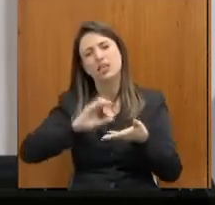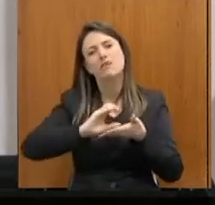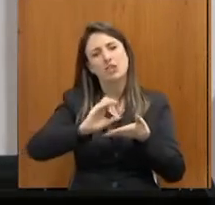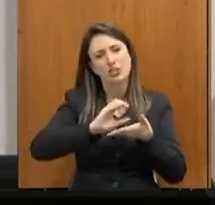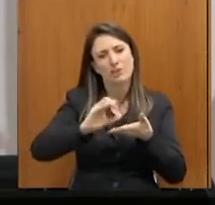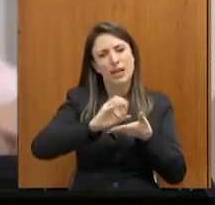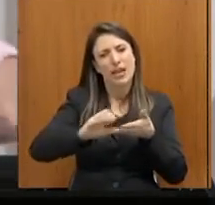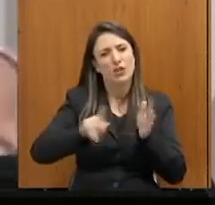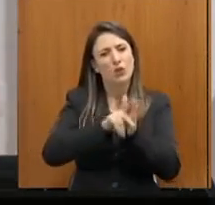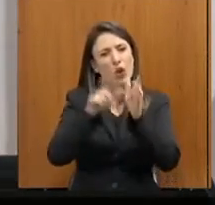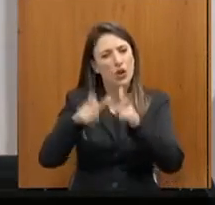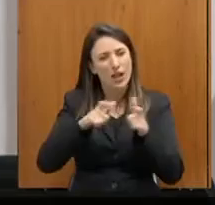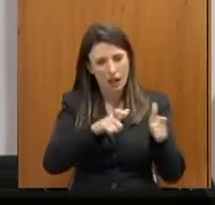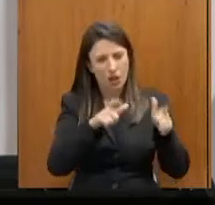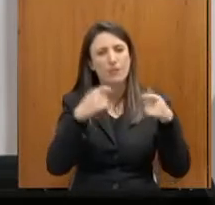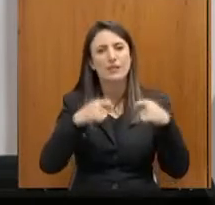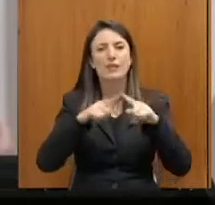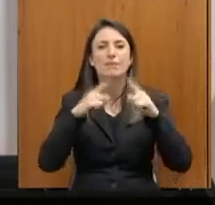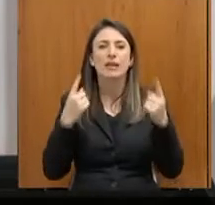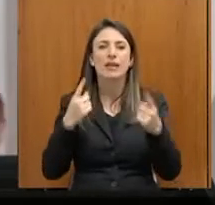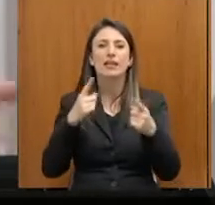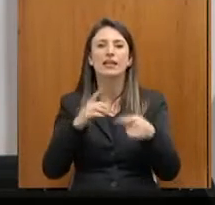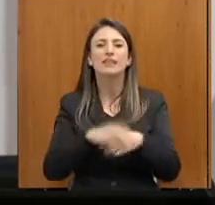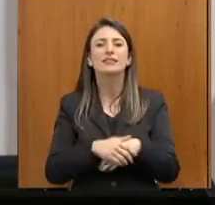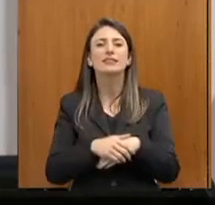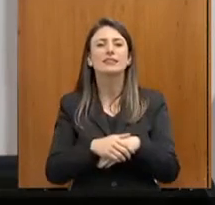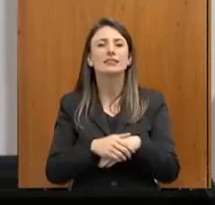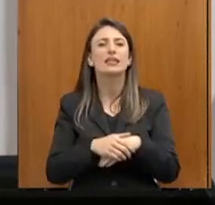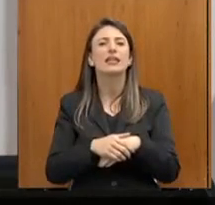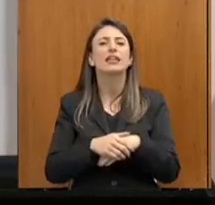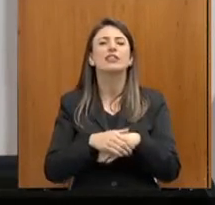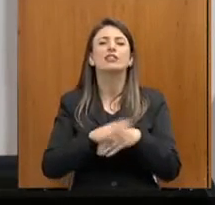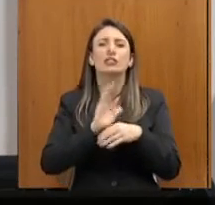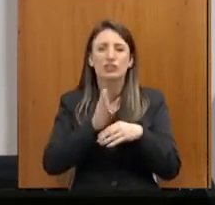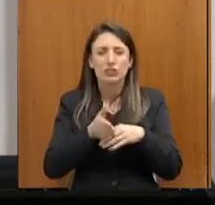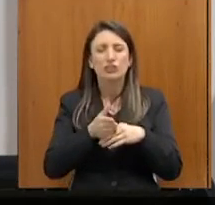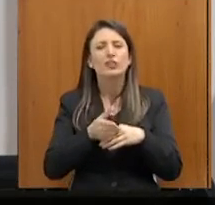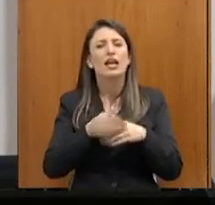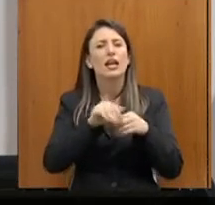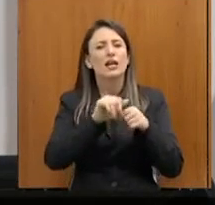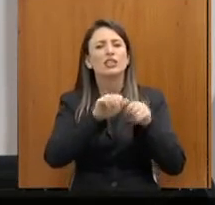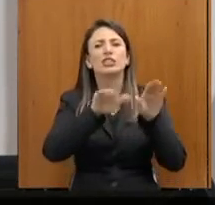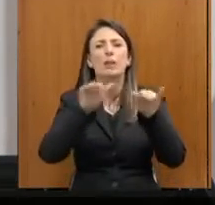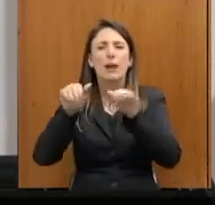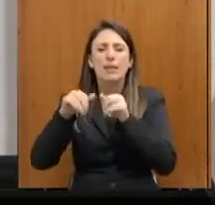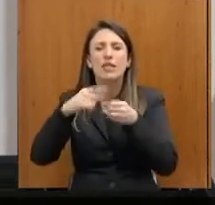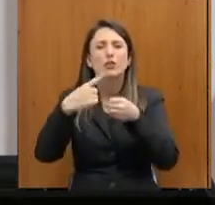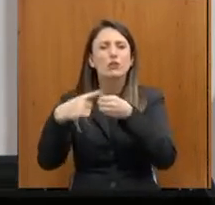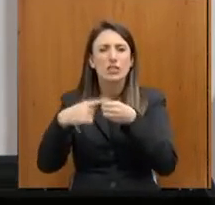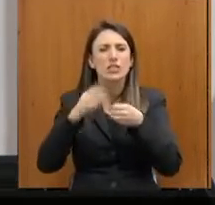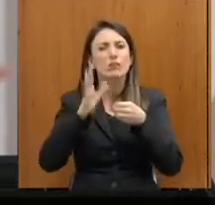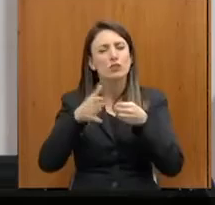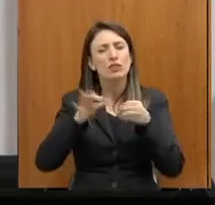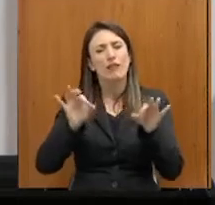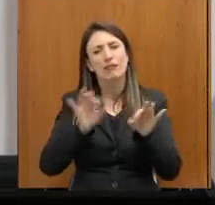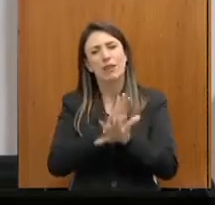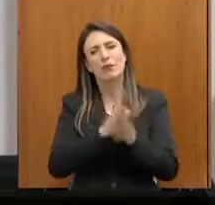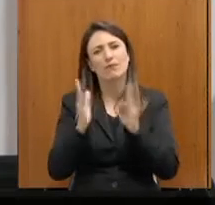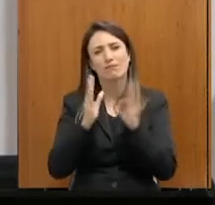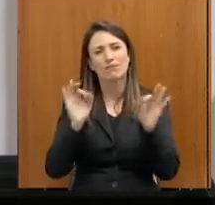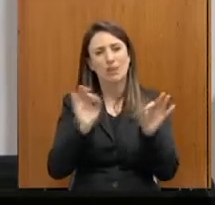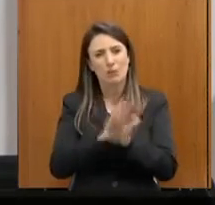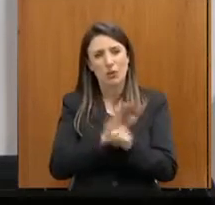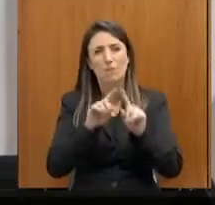mas nós vimos que o chamamento dos municípios já foi encerrado eu queria saber se ainda tem alguma forma dos